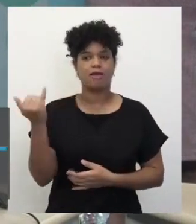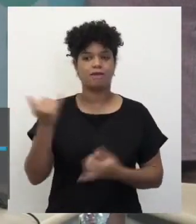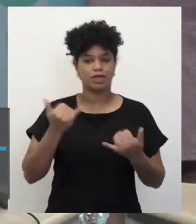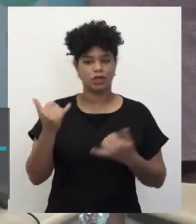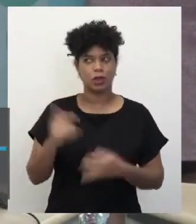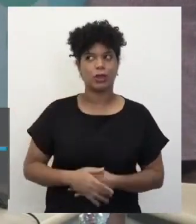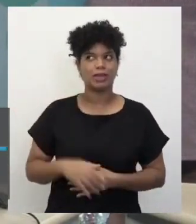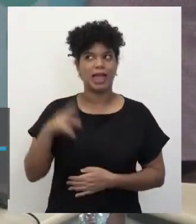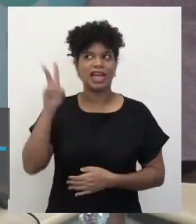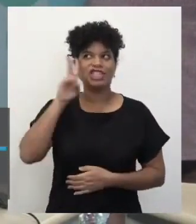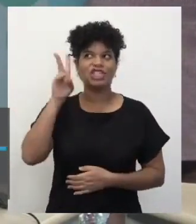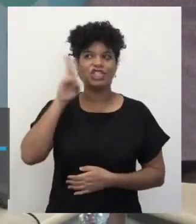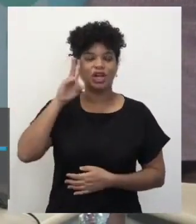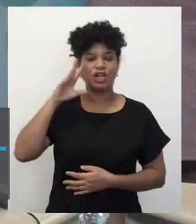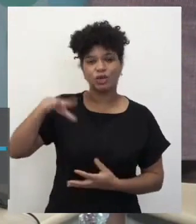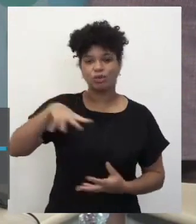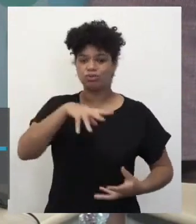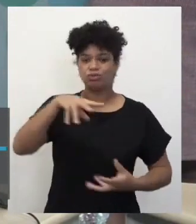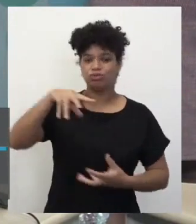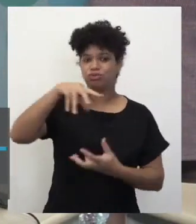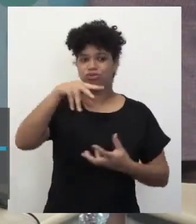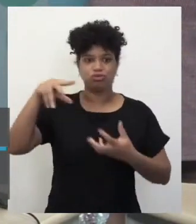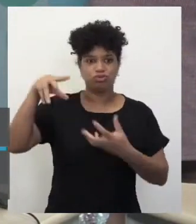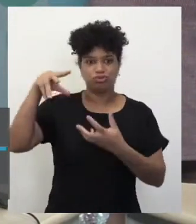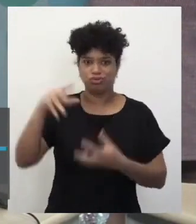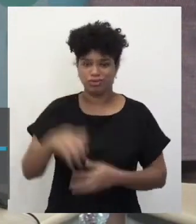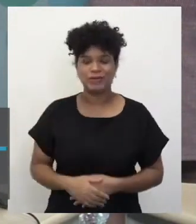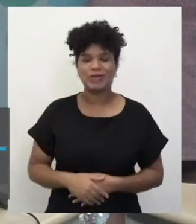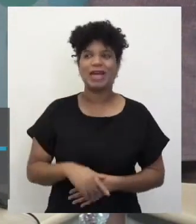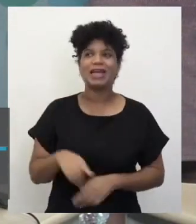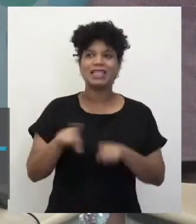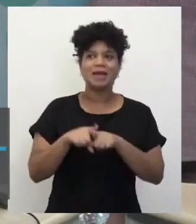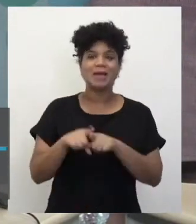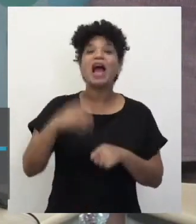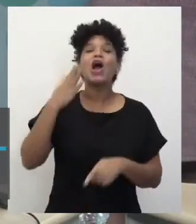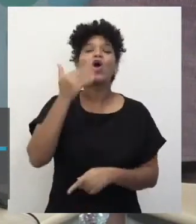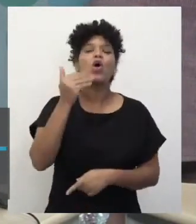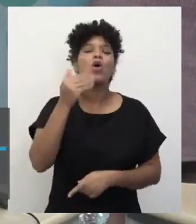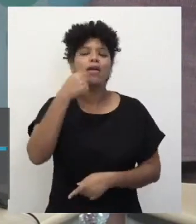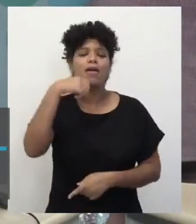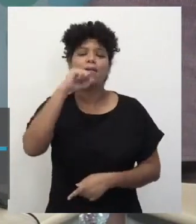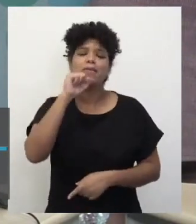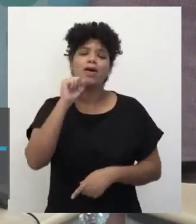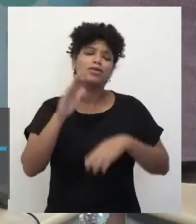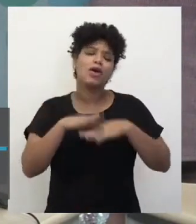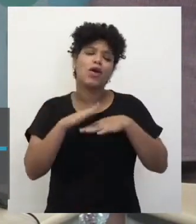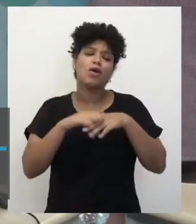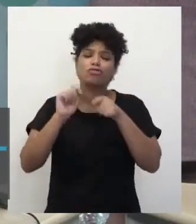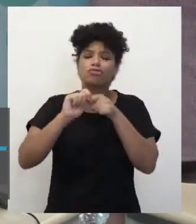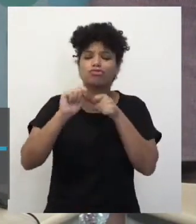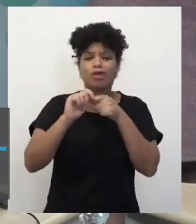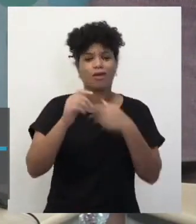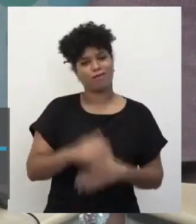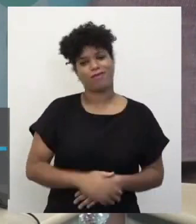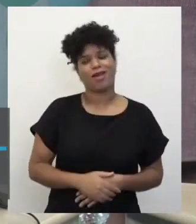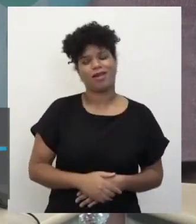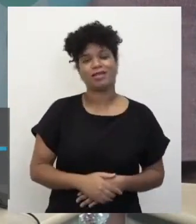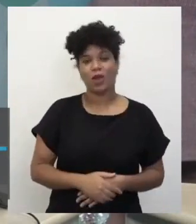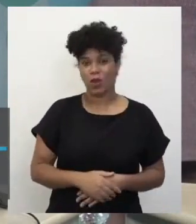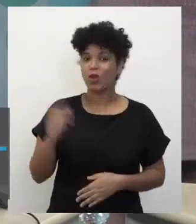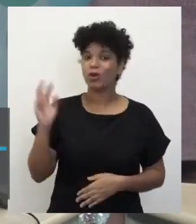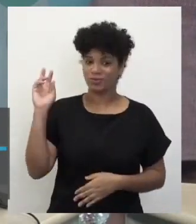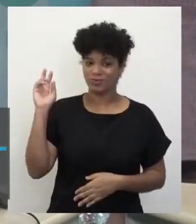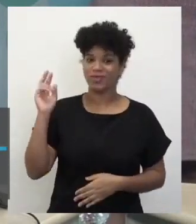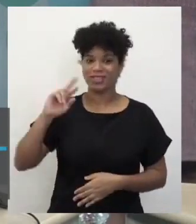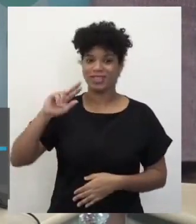E a gente tem aqui, a Proleila falou, as comidas que a minha mãe faz. Então, bastante aí repertório que vem aí